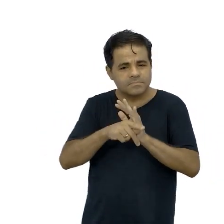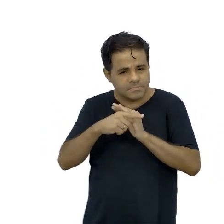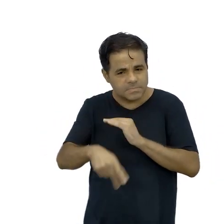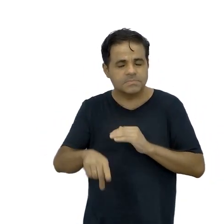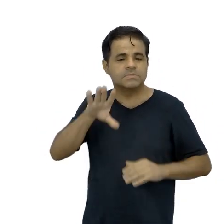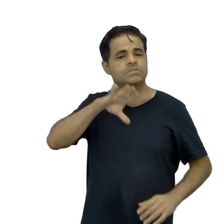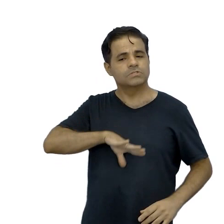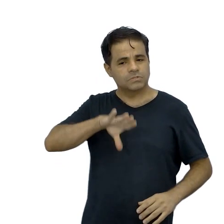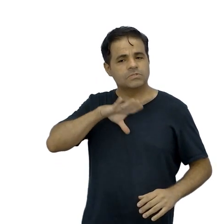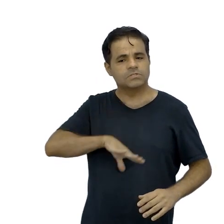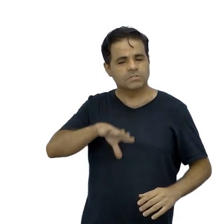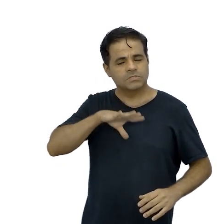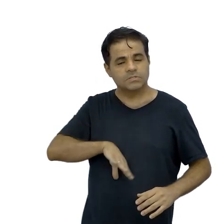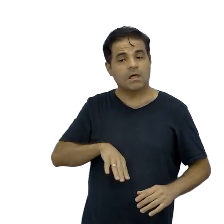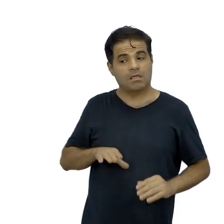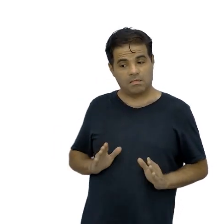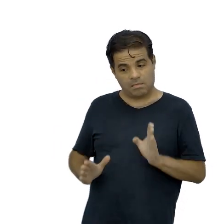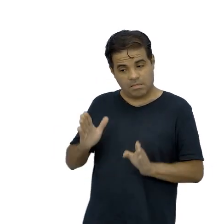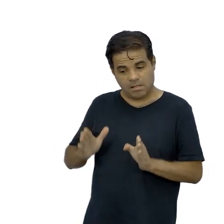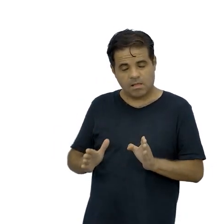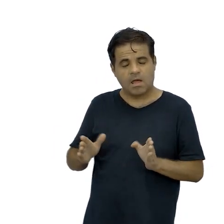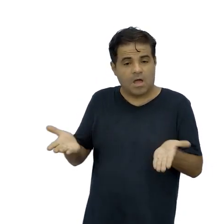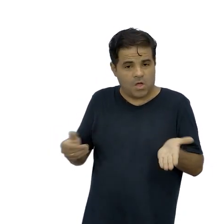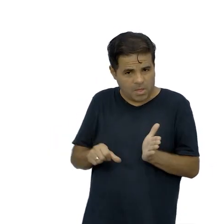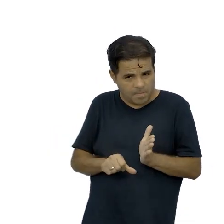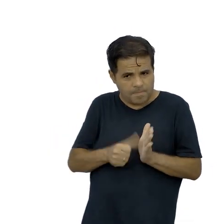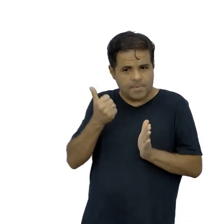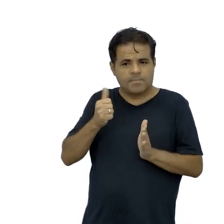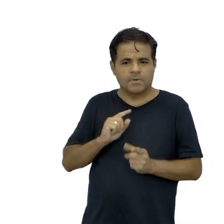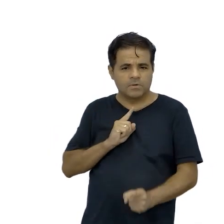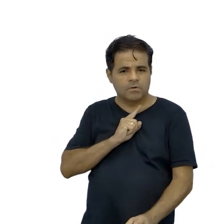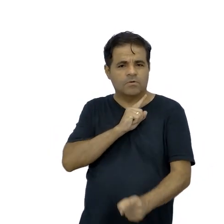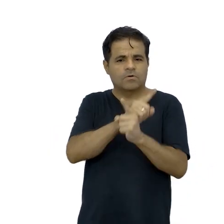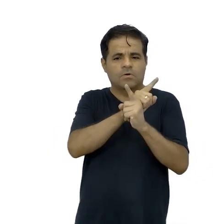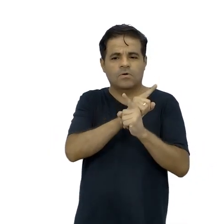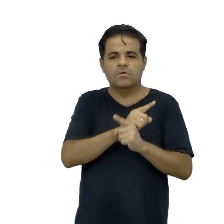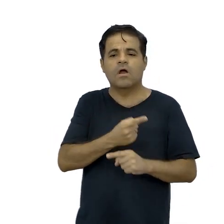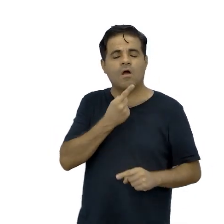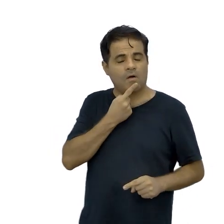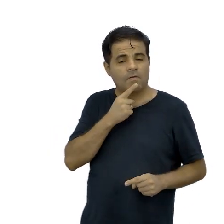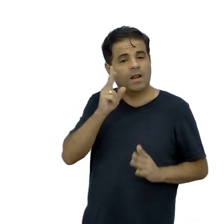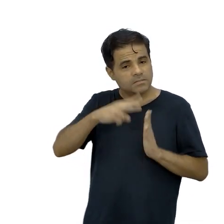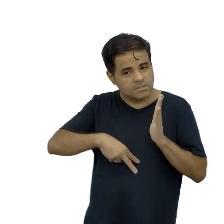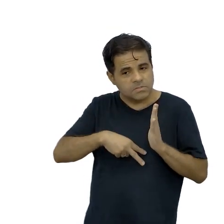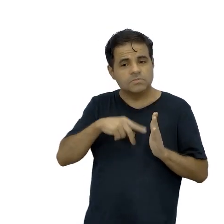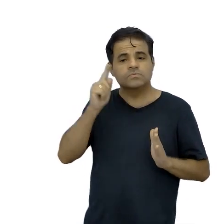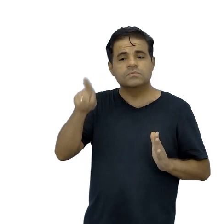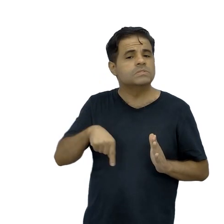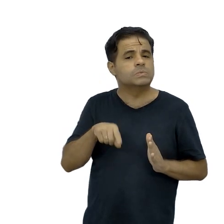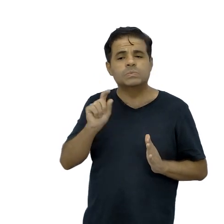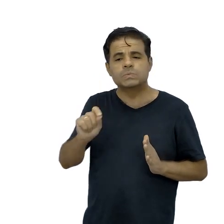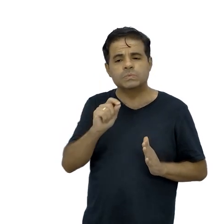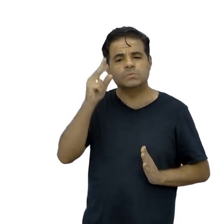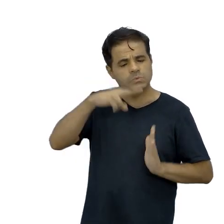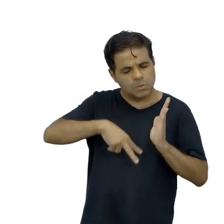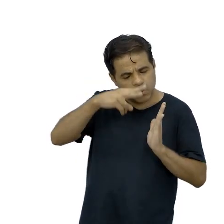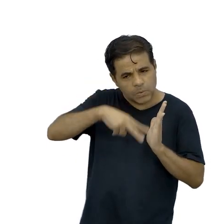língua portuguesa. Nesse primeiro momento, nesse primeiro encontro, a gente vai falar da leitura com